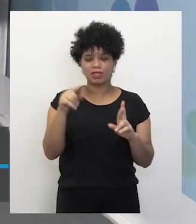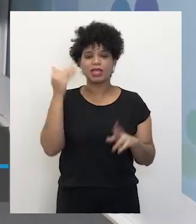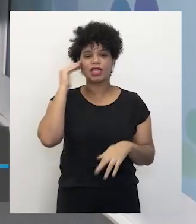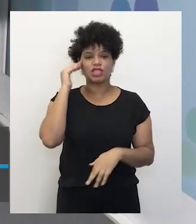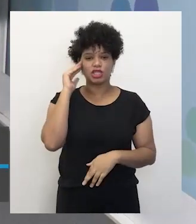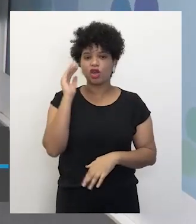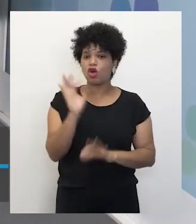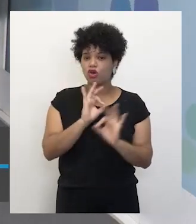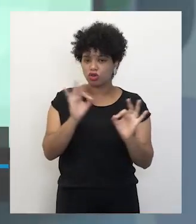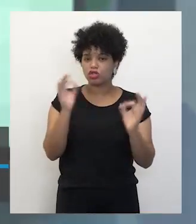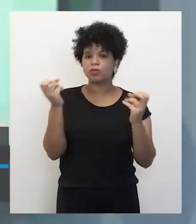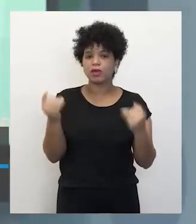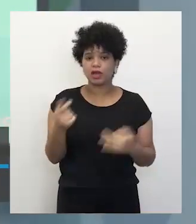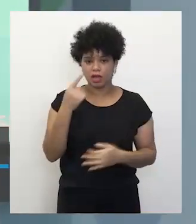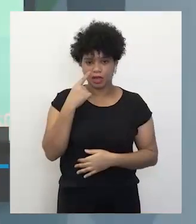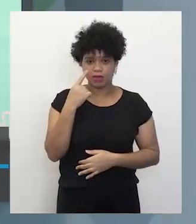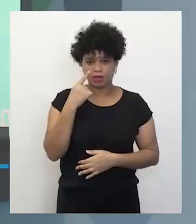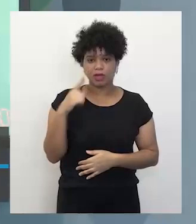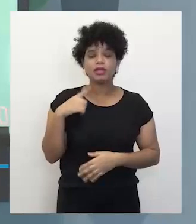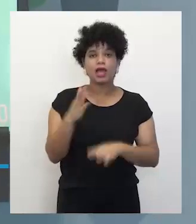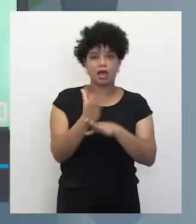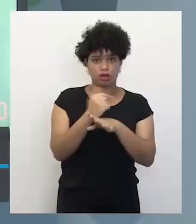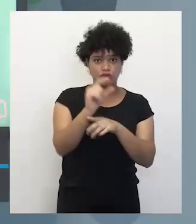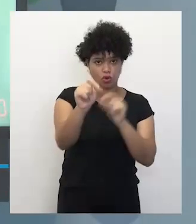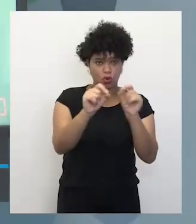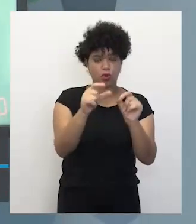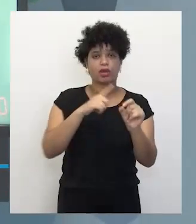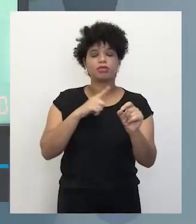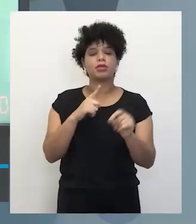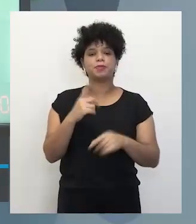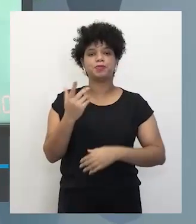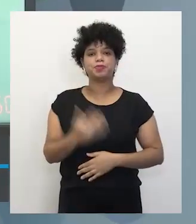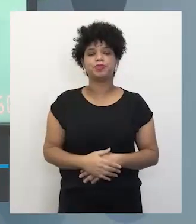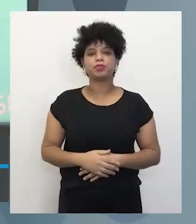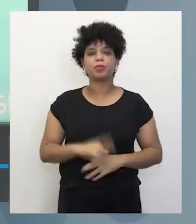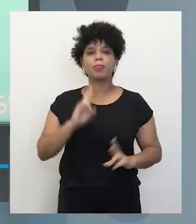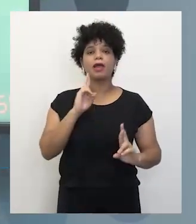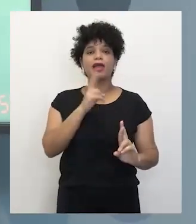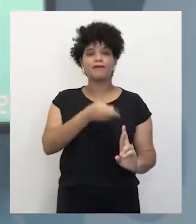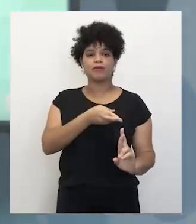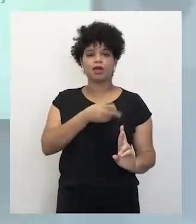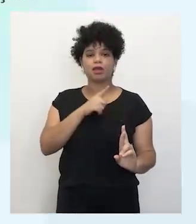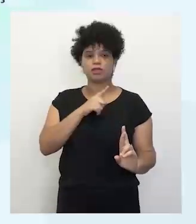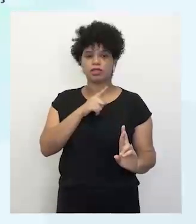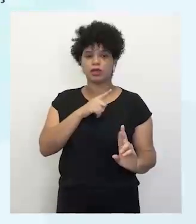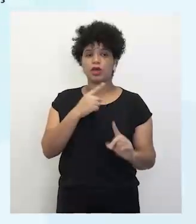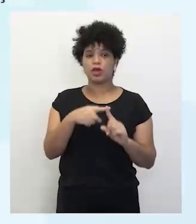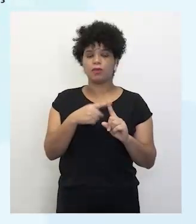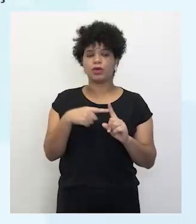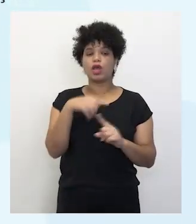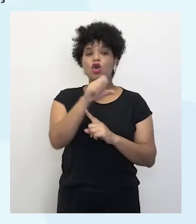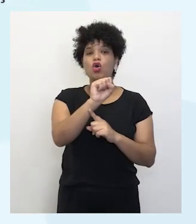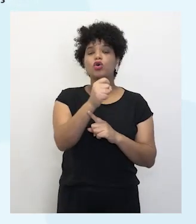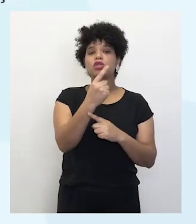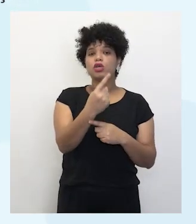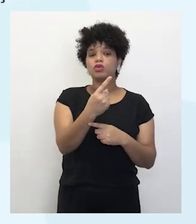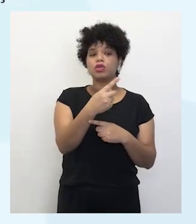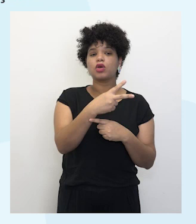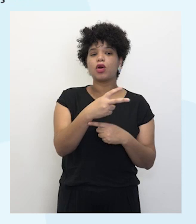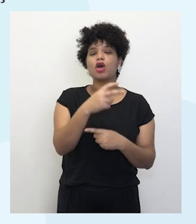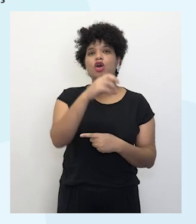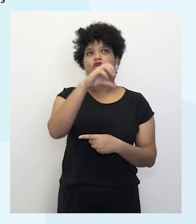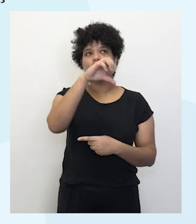muito bem. Eu tinha colocado anteriormente uma referência aqui, né? Porque assim, ó, 81 é a mesma coisa que